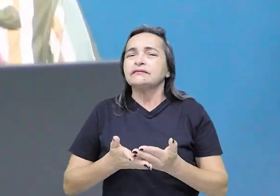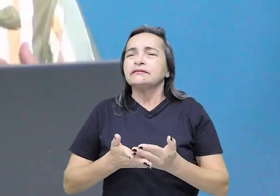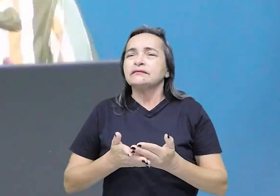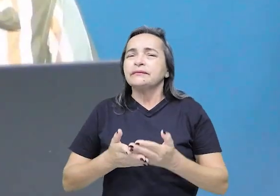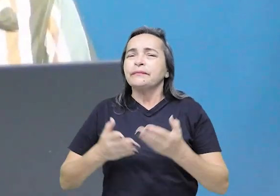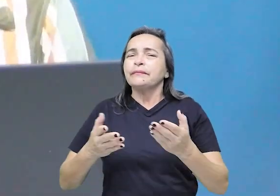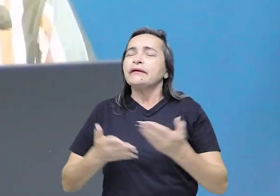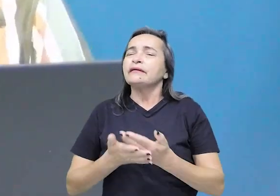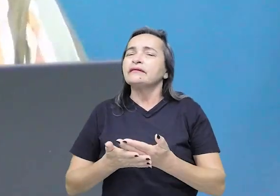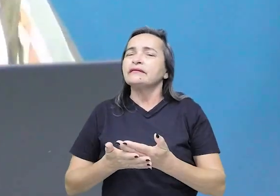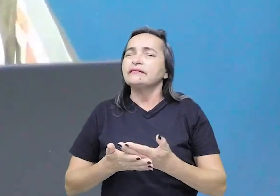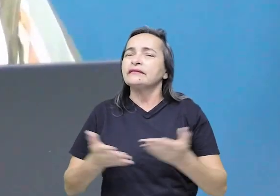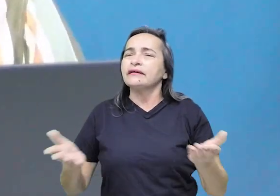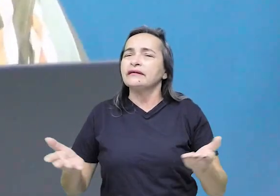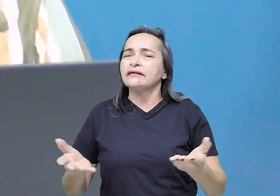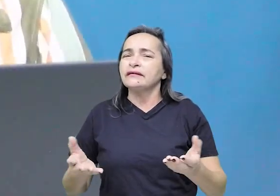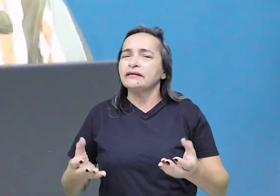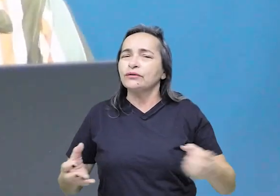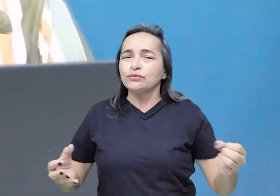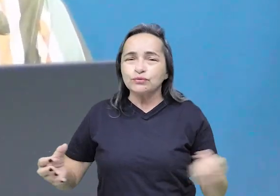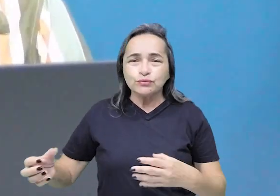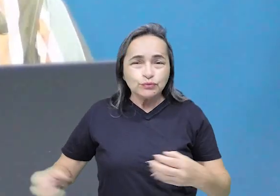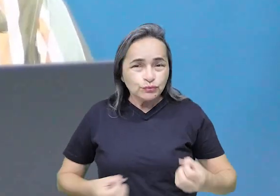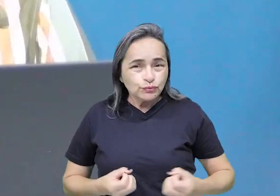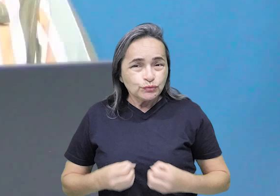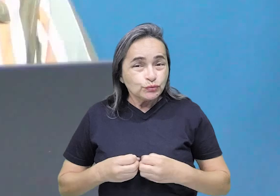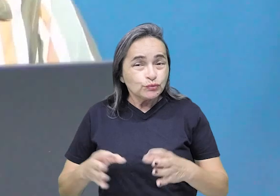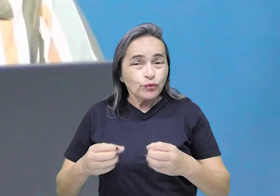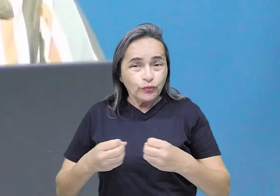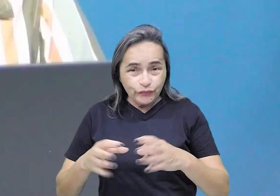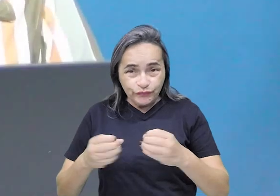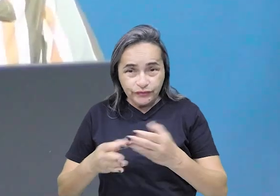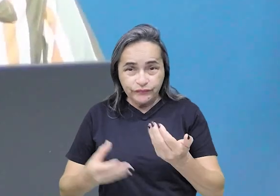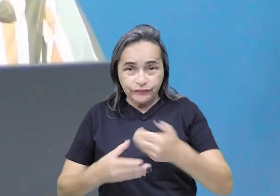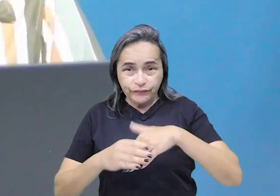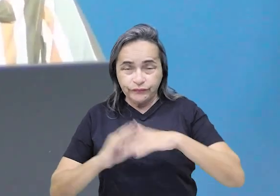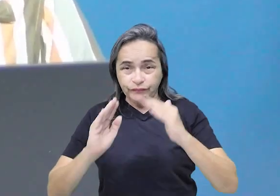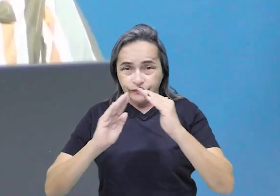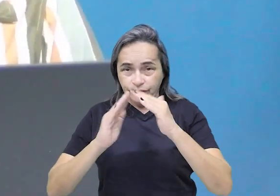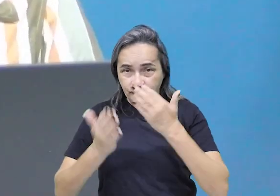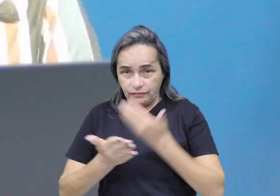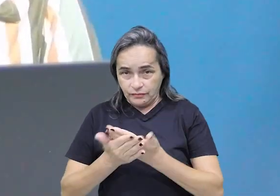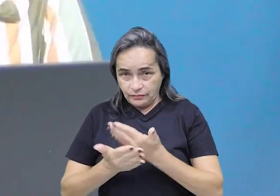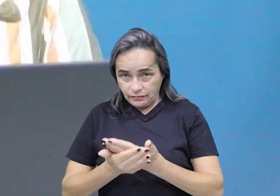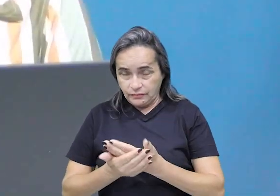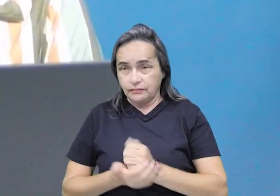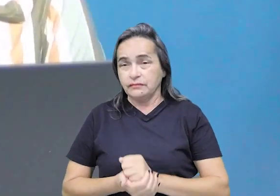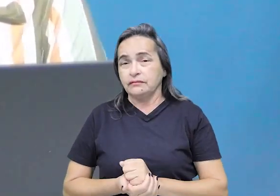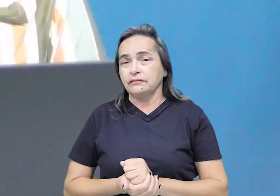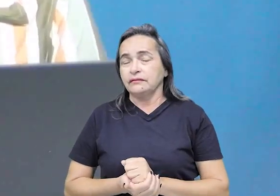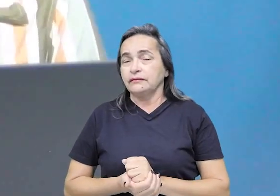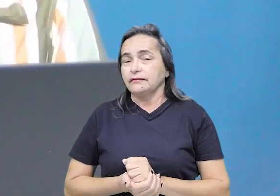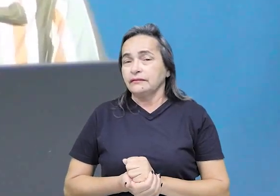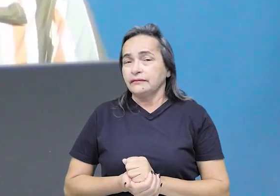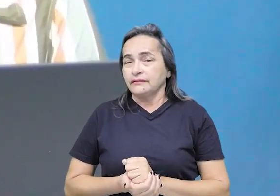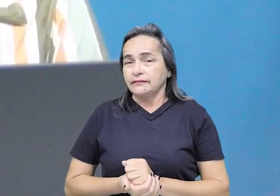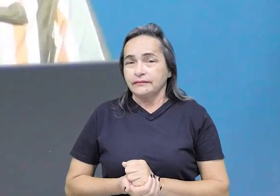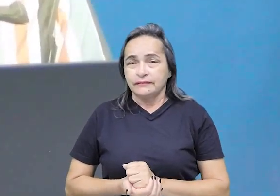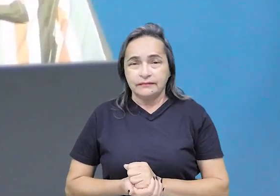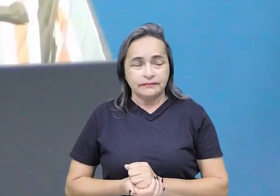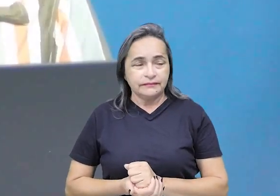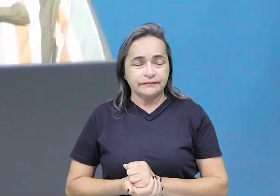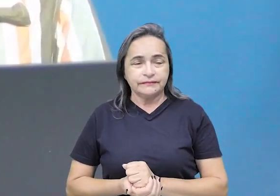aquele convívio em sala de aula, para o convívio escolar. E eu quero dar